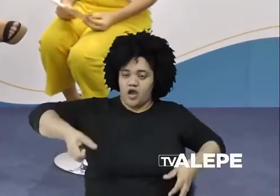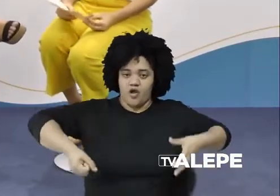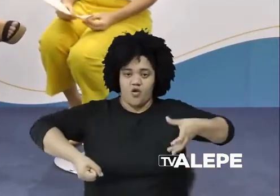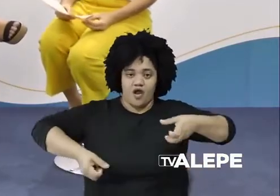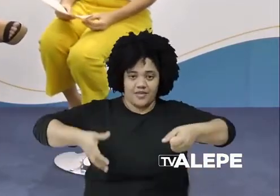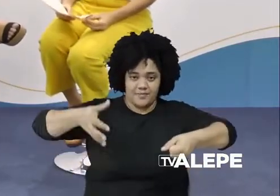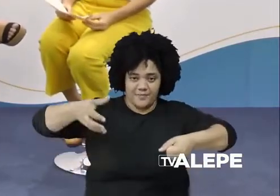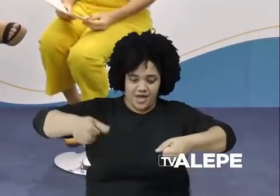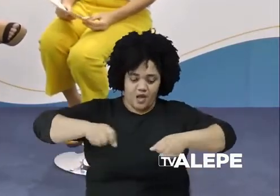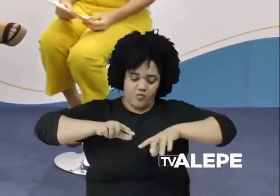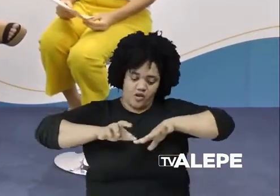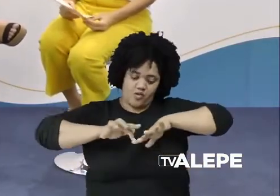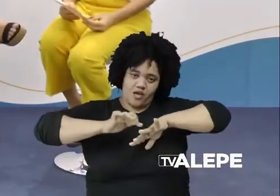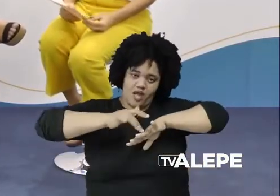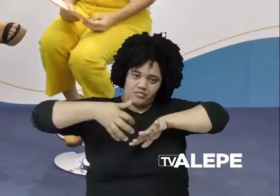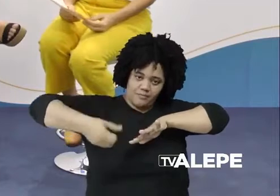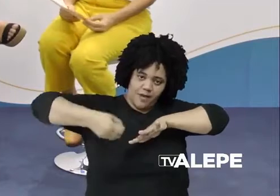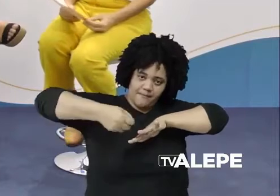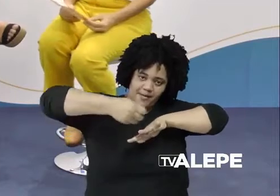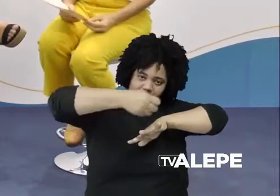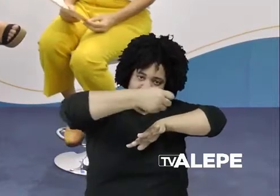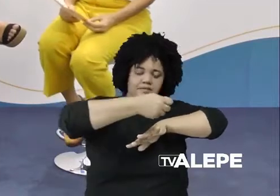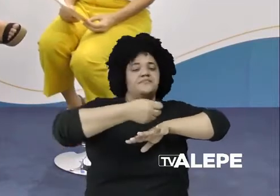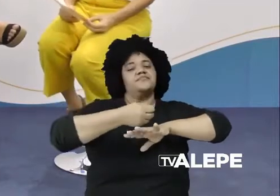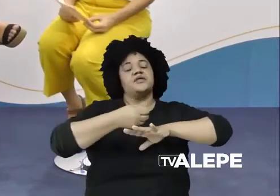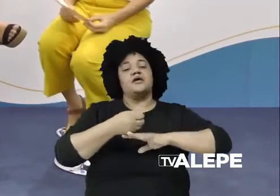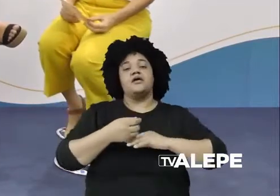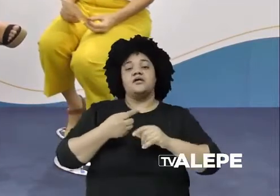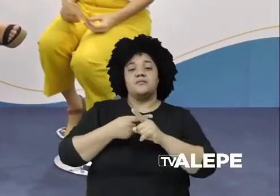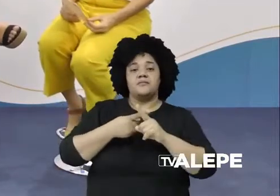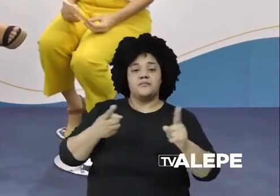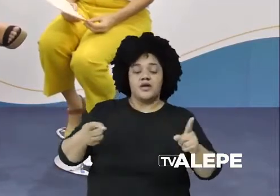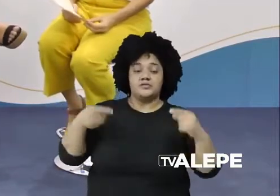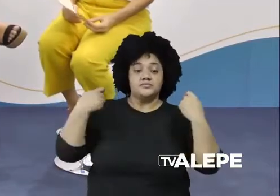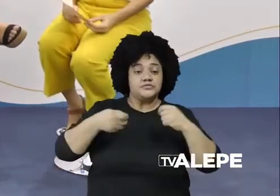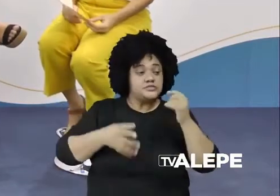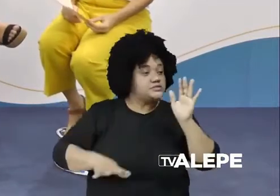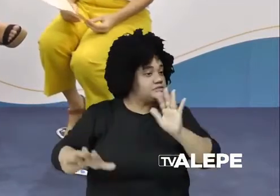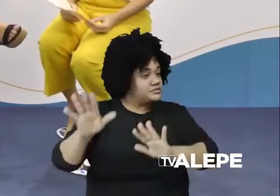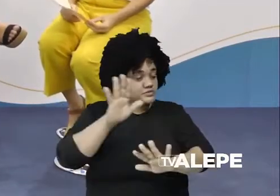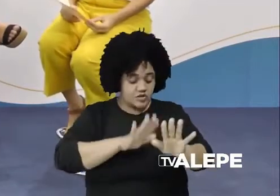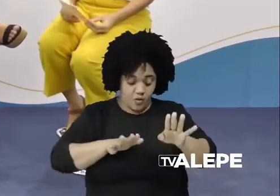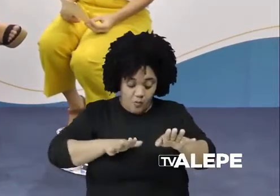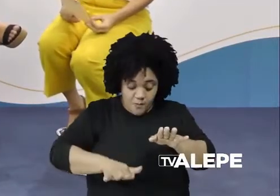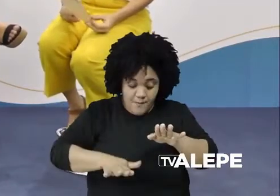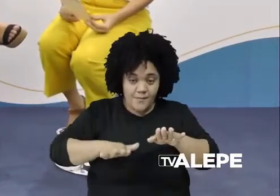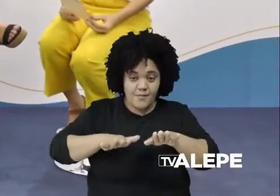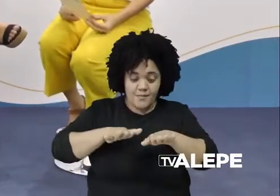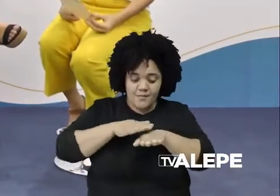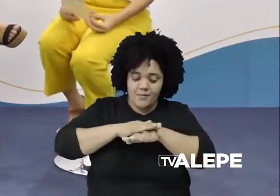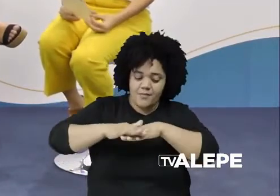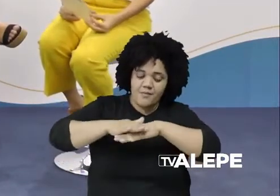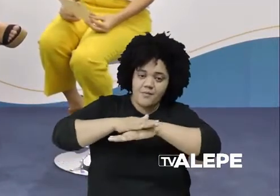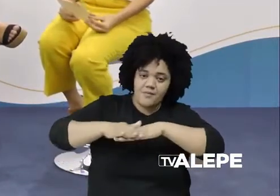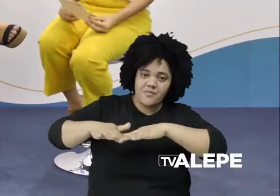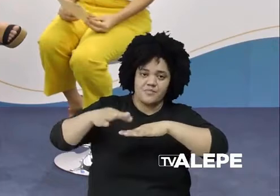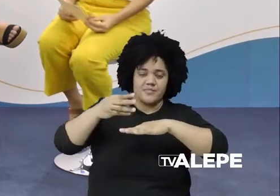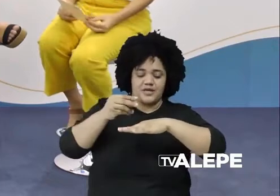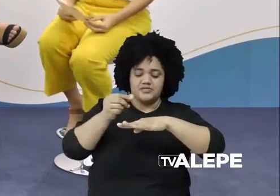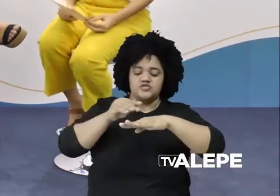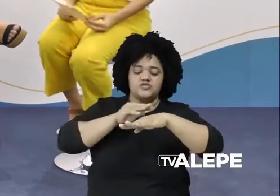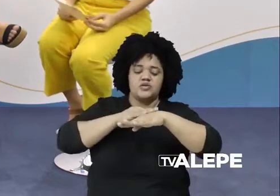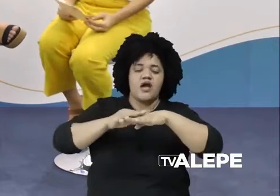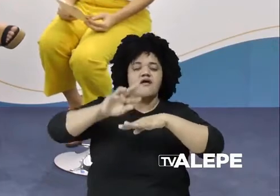for possível. Se não for possível o corrimão, mas ter o maior cuidado com o piso, se for possível usar algum